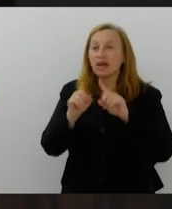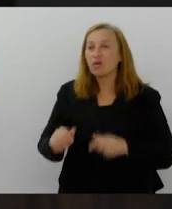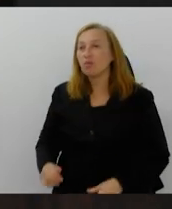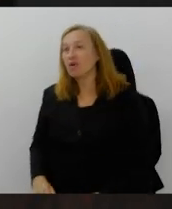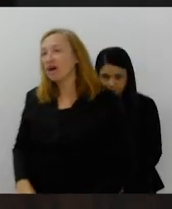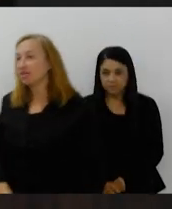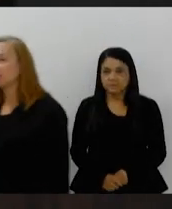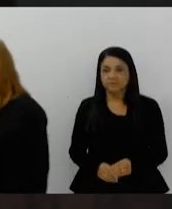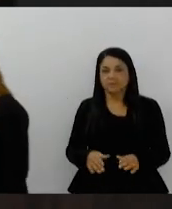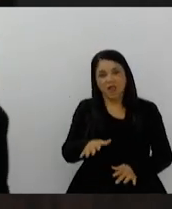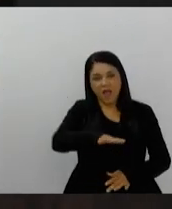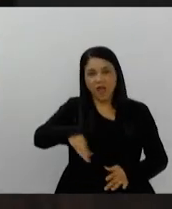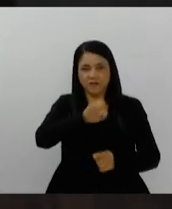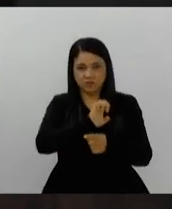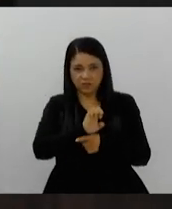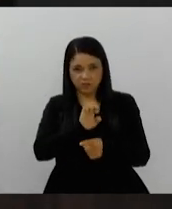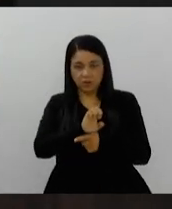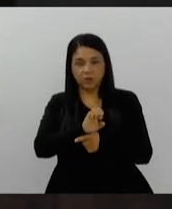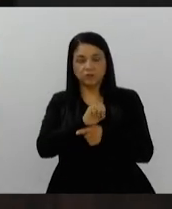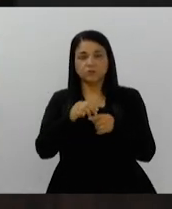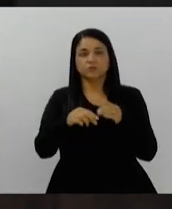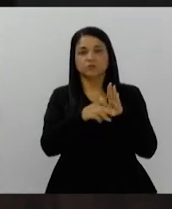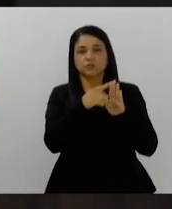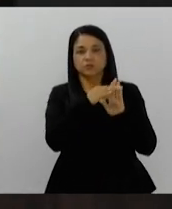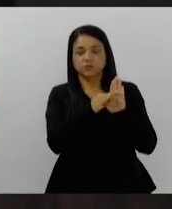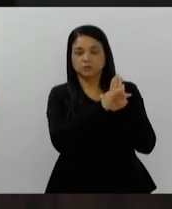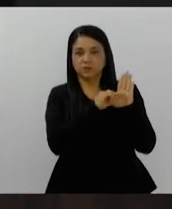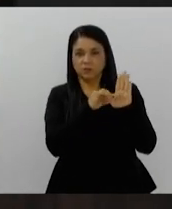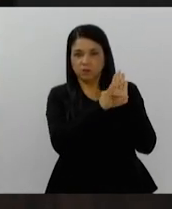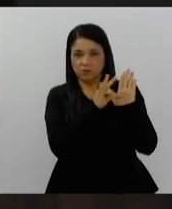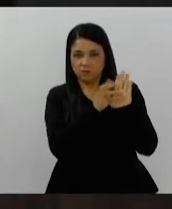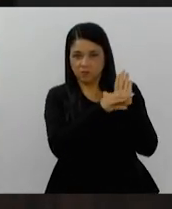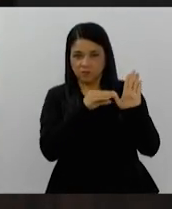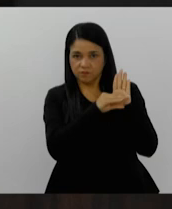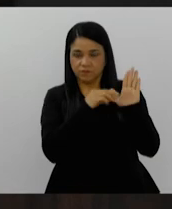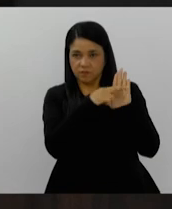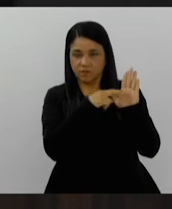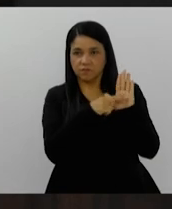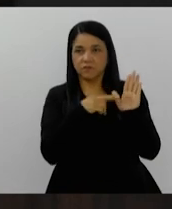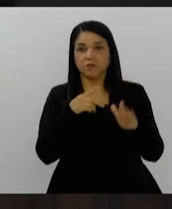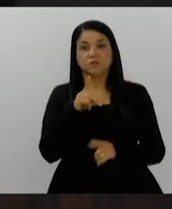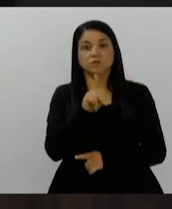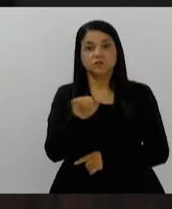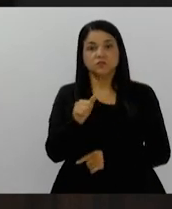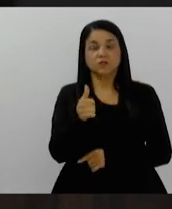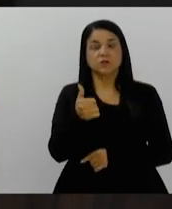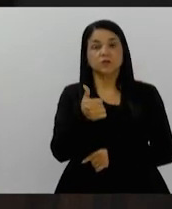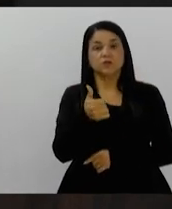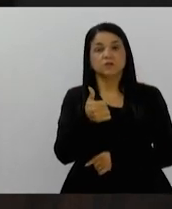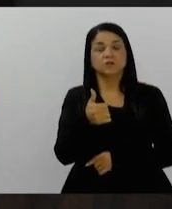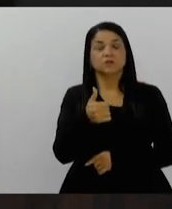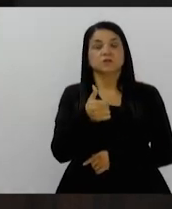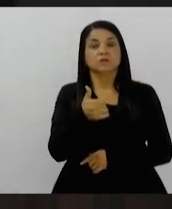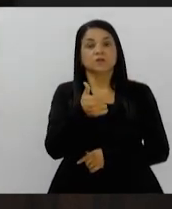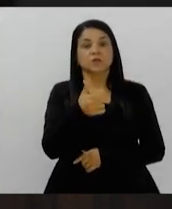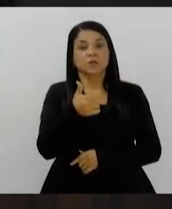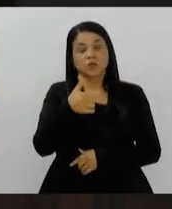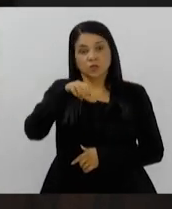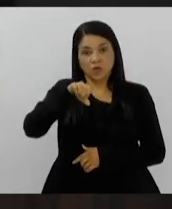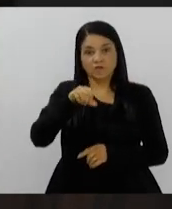interesse turístico nos termos da Lei Estadual 921, de 11 de novembro de